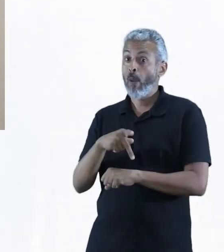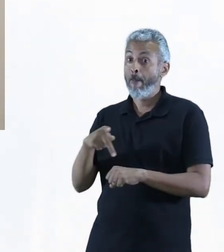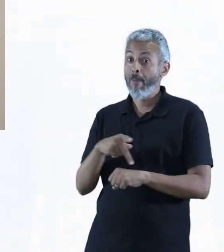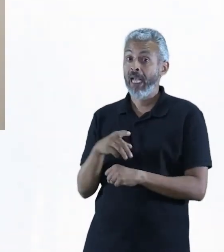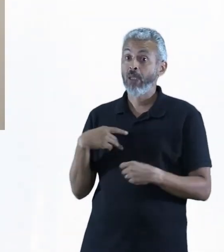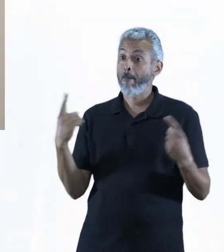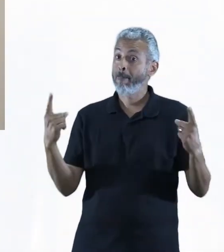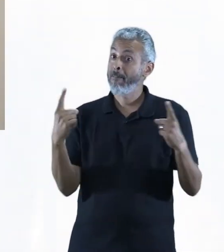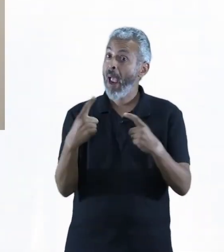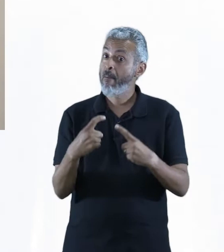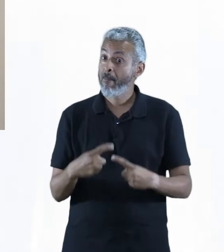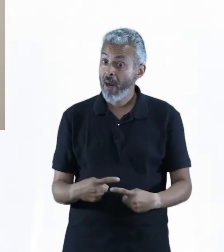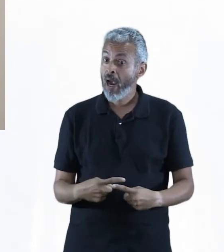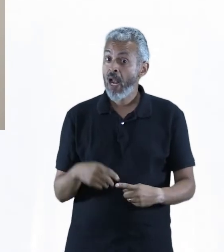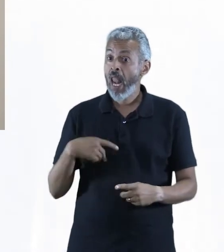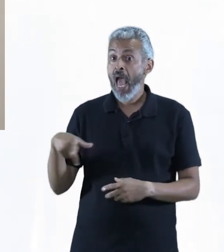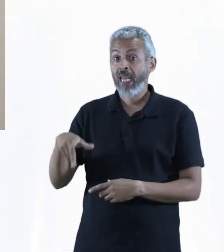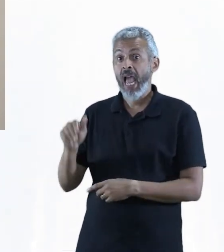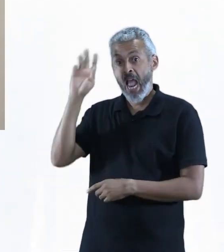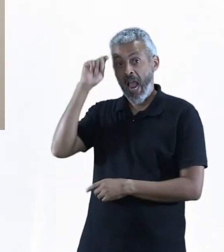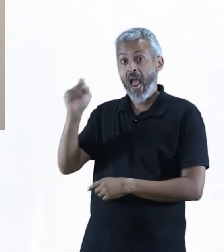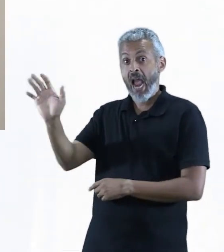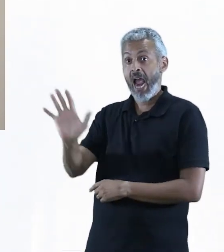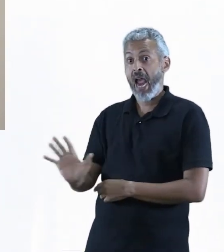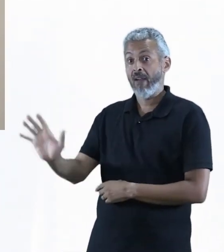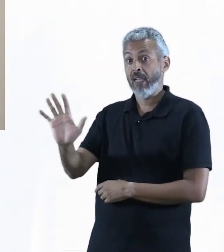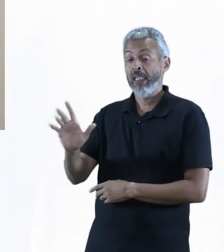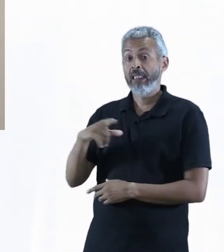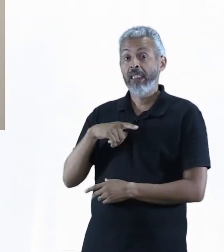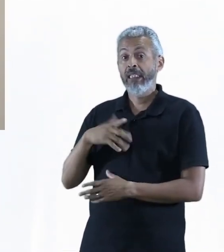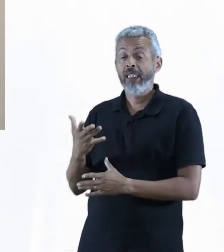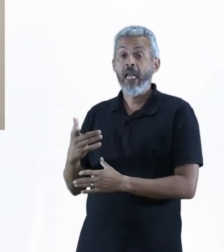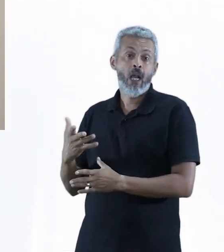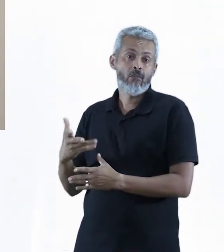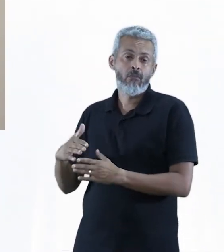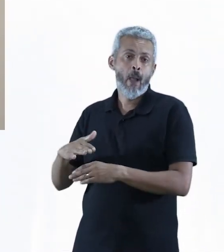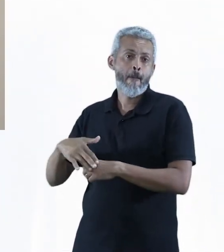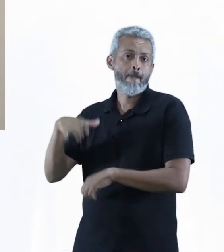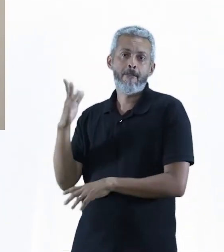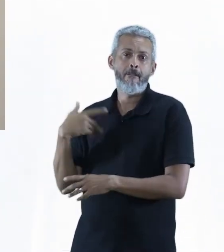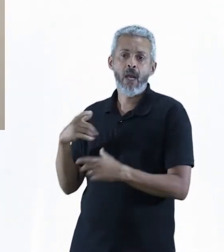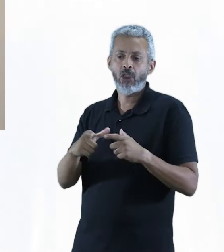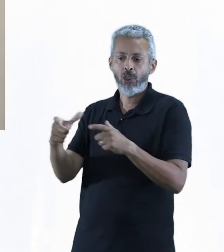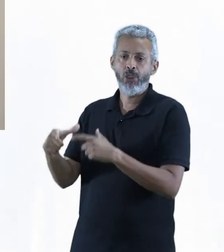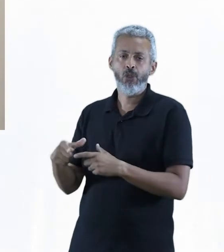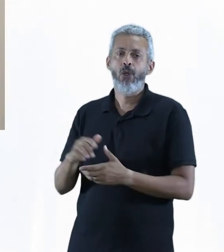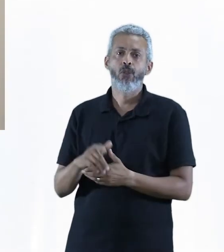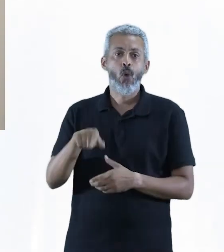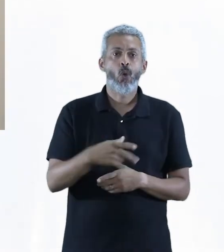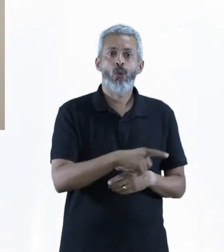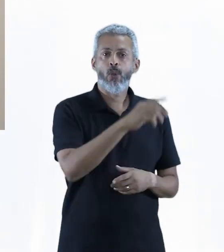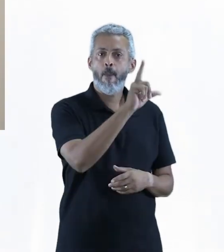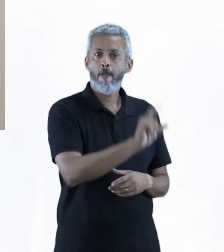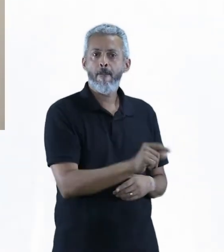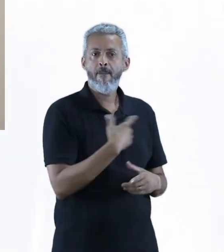Lembra? Foram esses países que, de uma certa forma, confrontaram lá na África por terem mais e menos territórios.